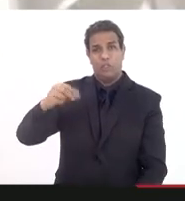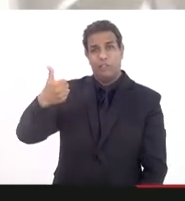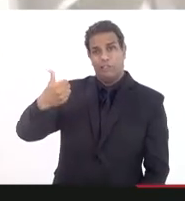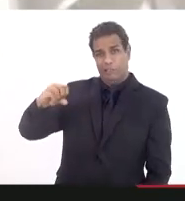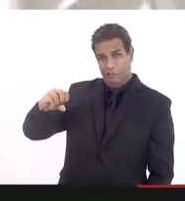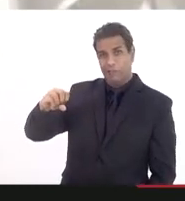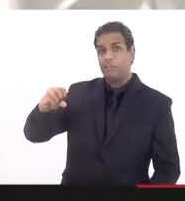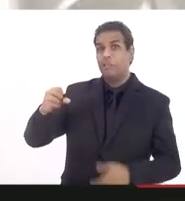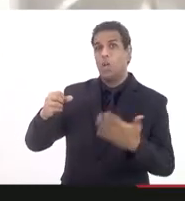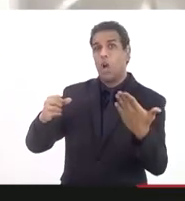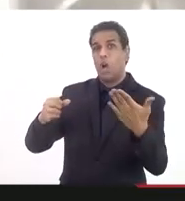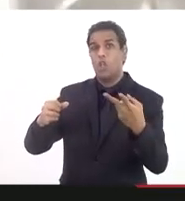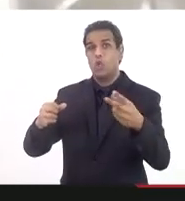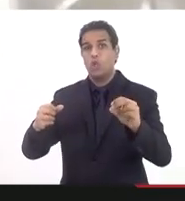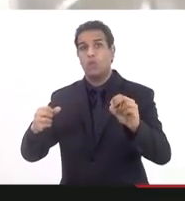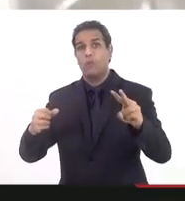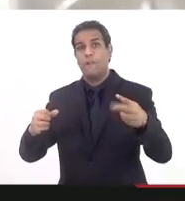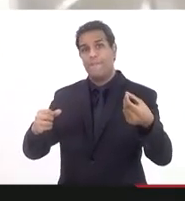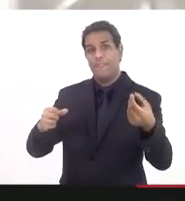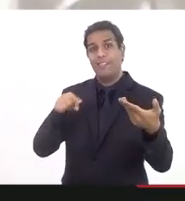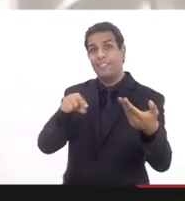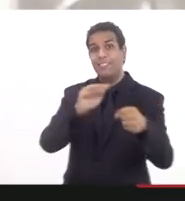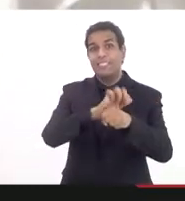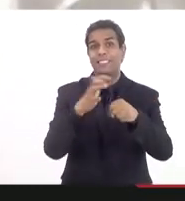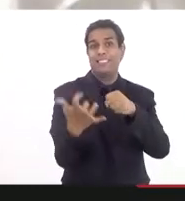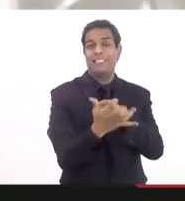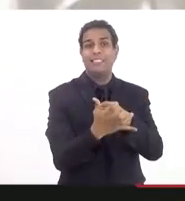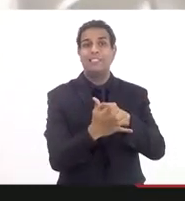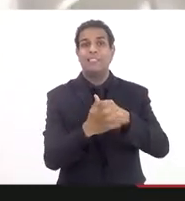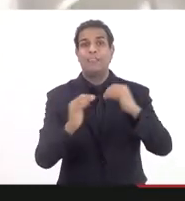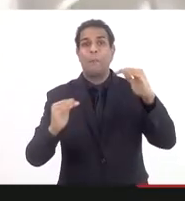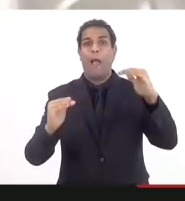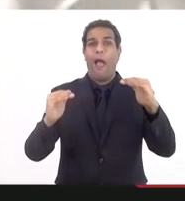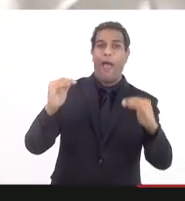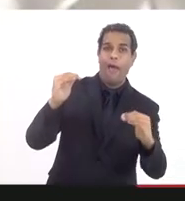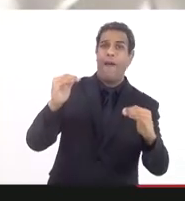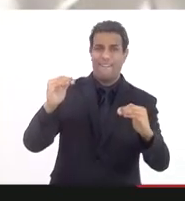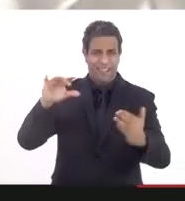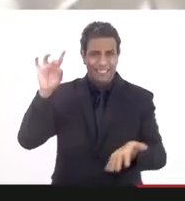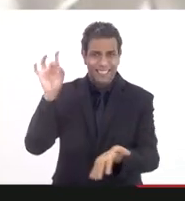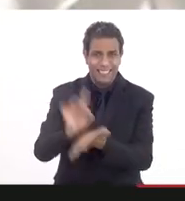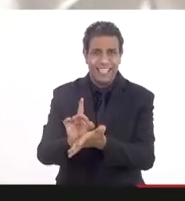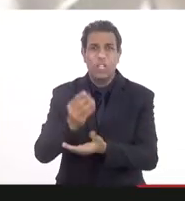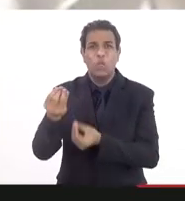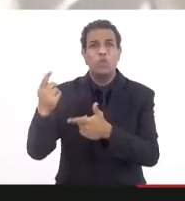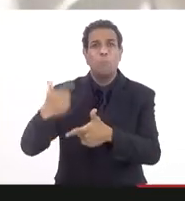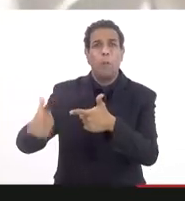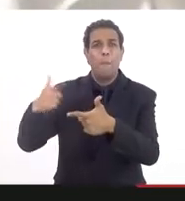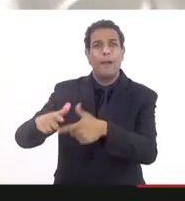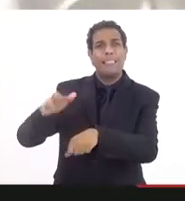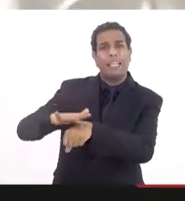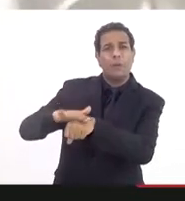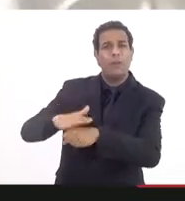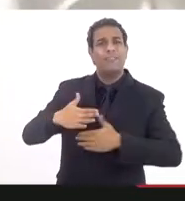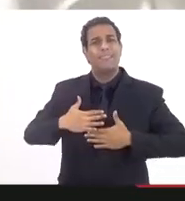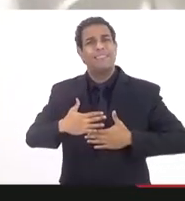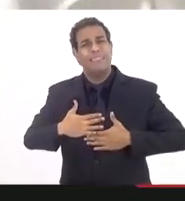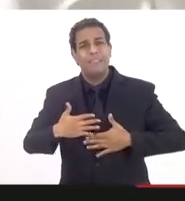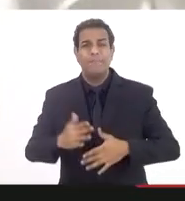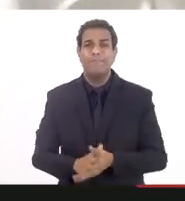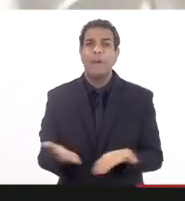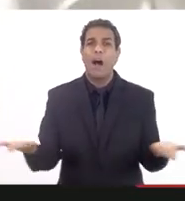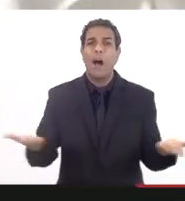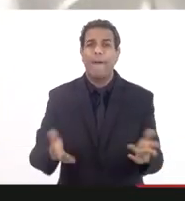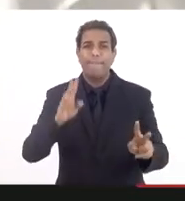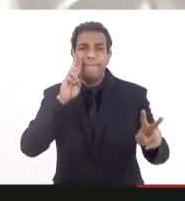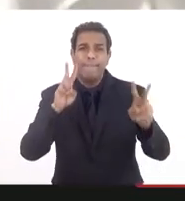que 2020, pelo impacto da pandemia do coronavírus, não retrata a realidade. E a segunda questão, porque vejo